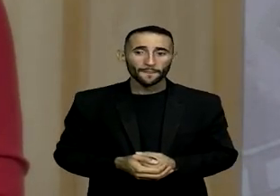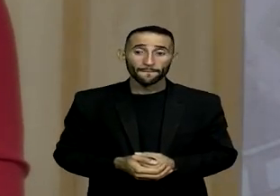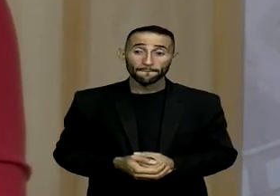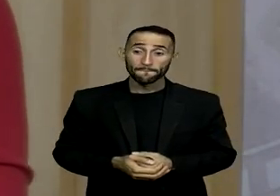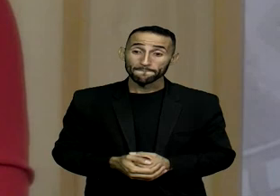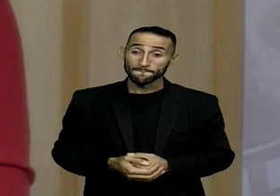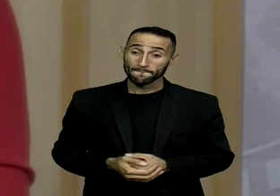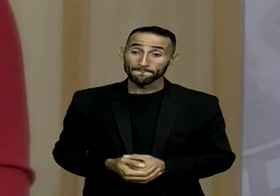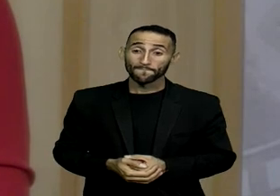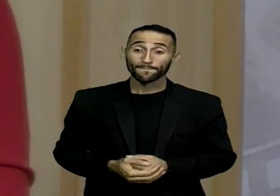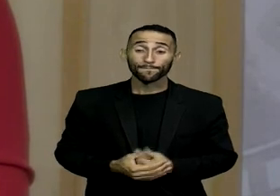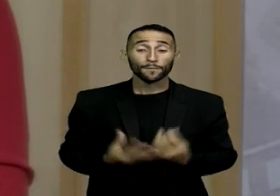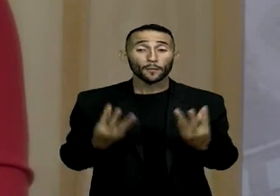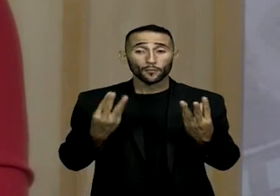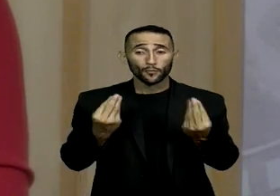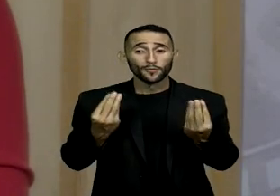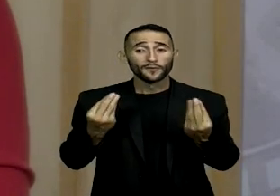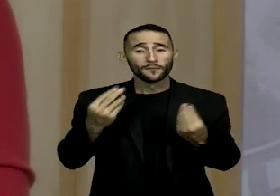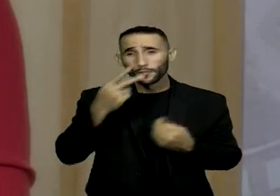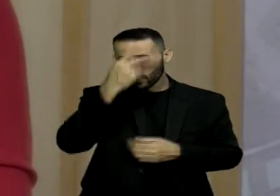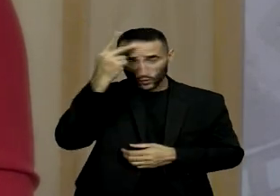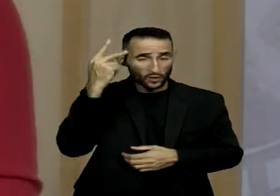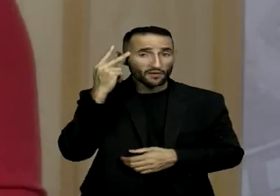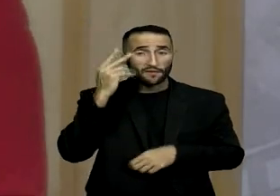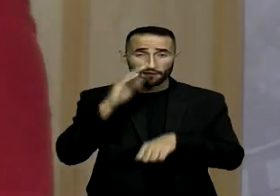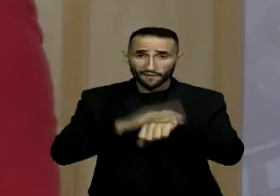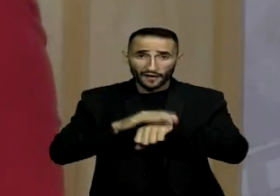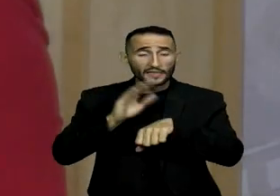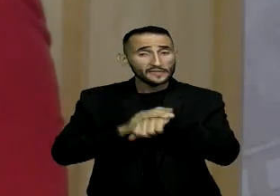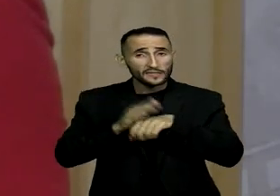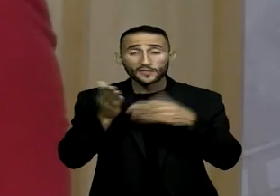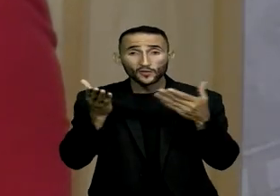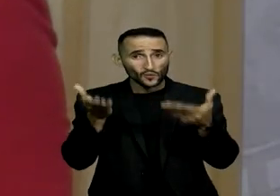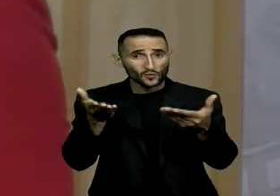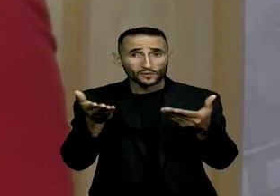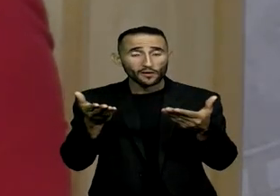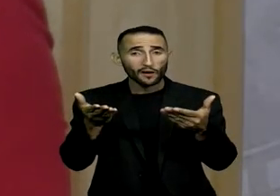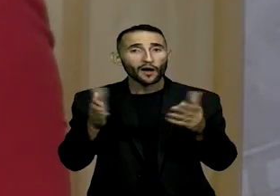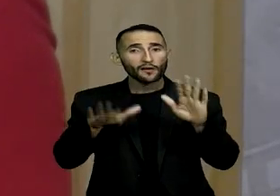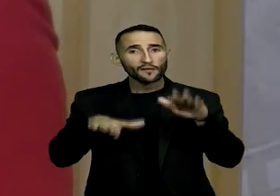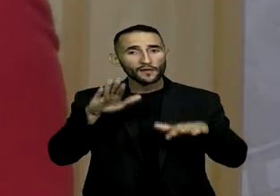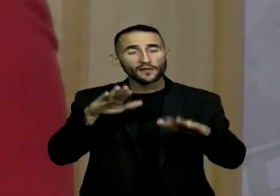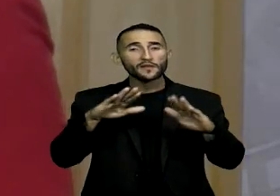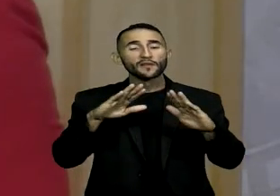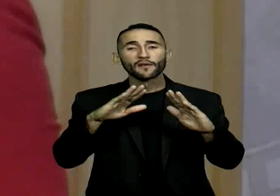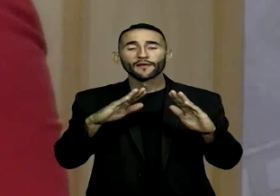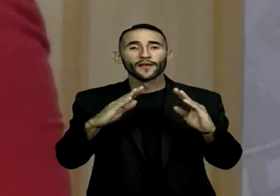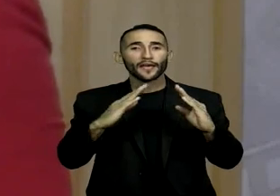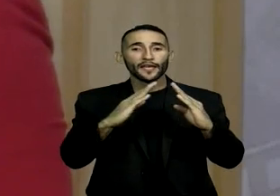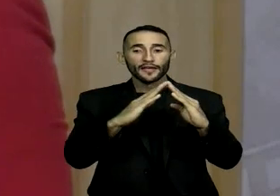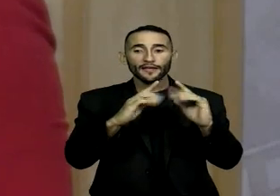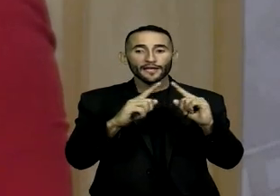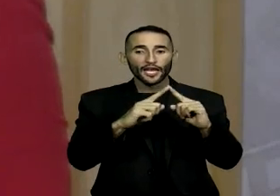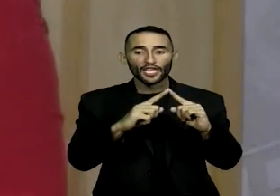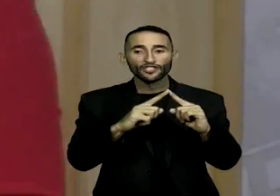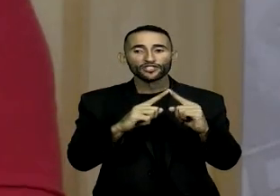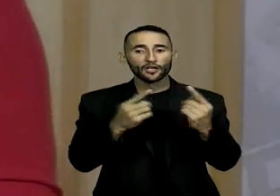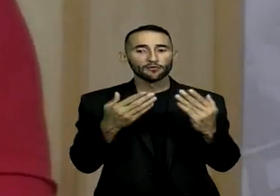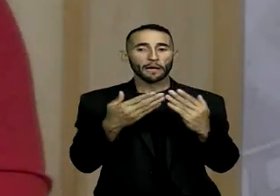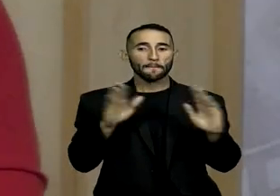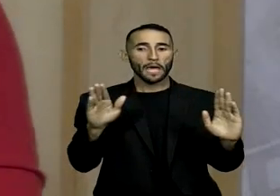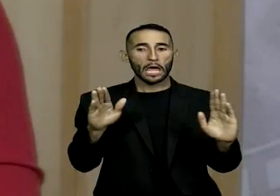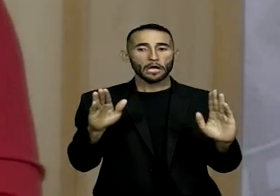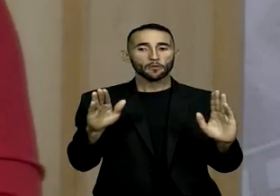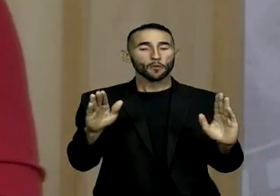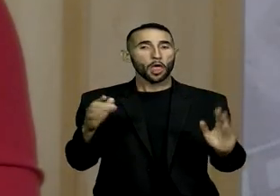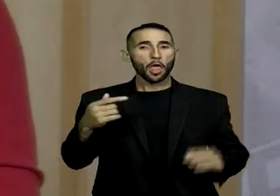muita gente faz isso. Abre, às vezes, um salão, e já coloca ele mesmo, dá o